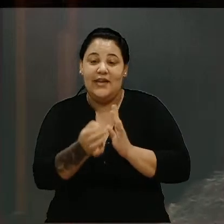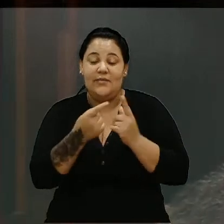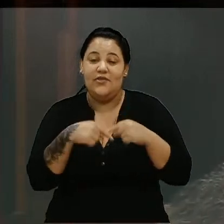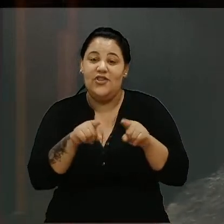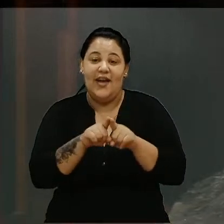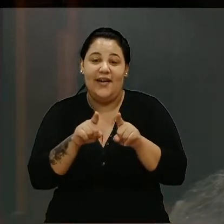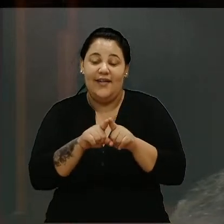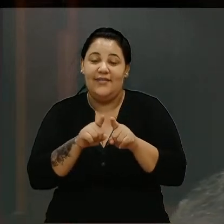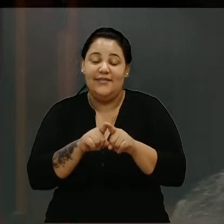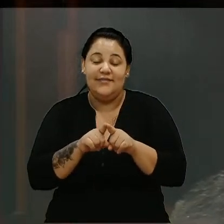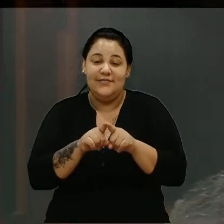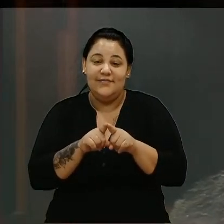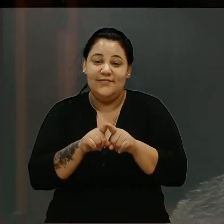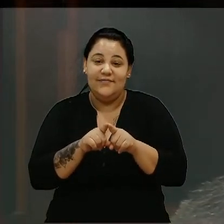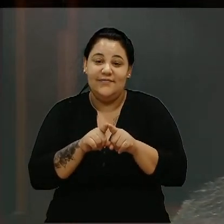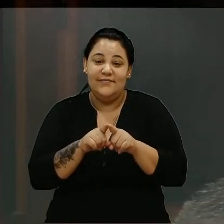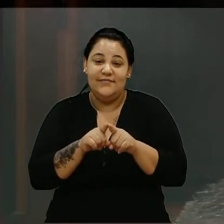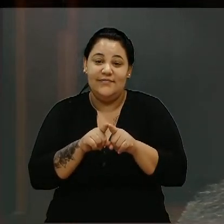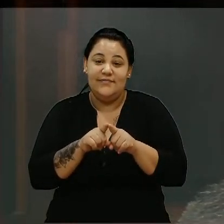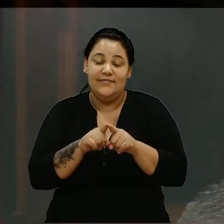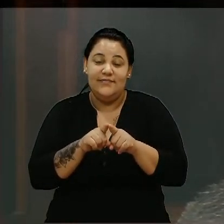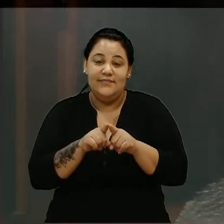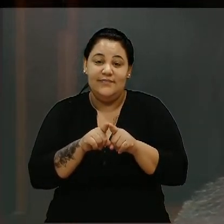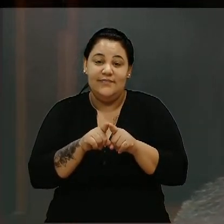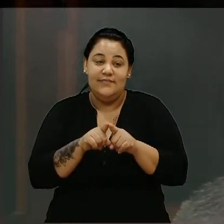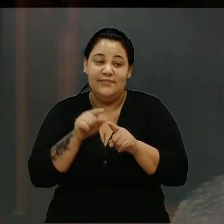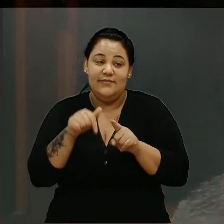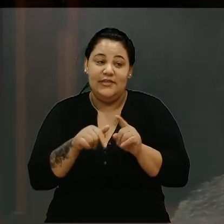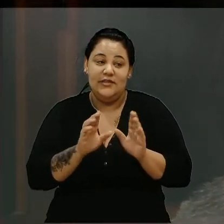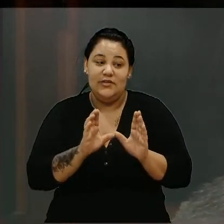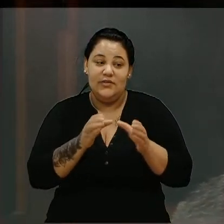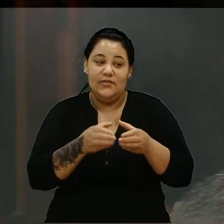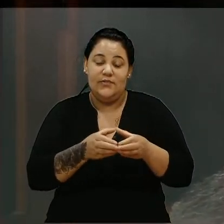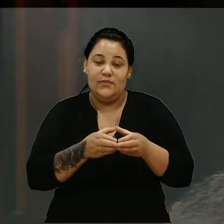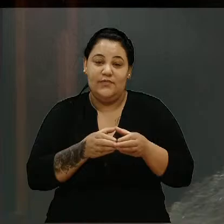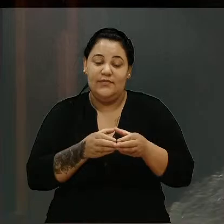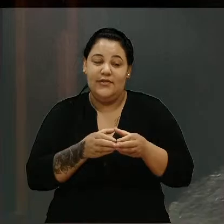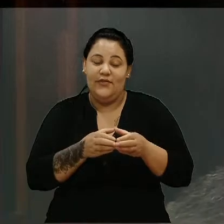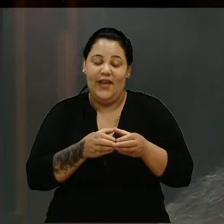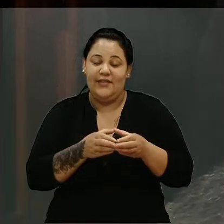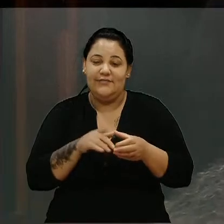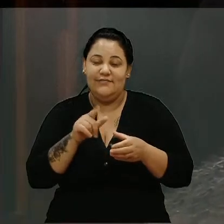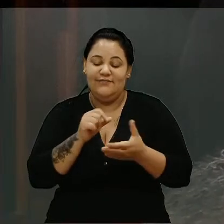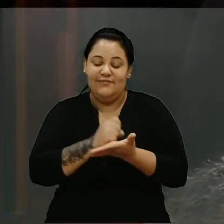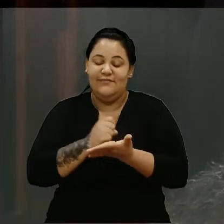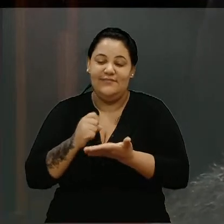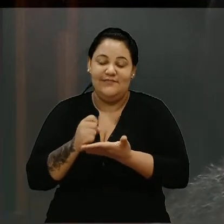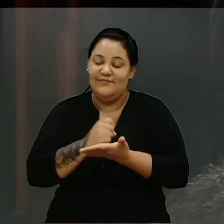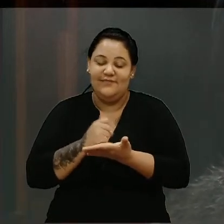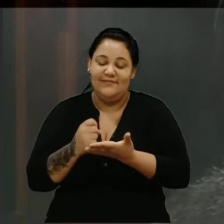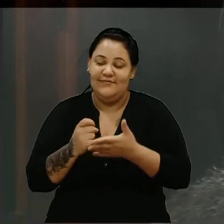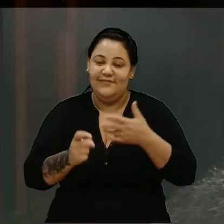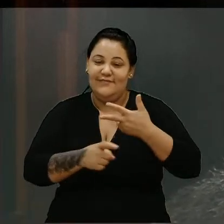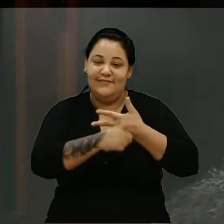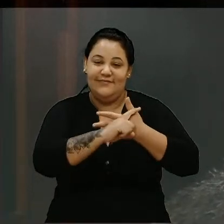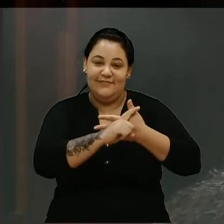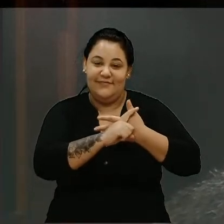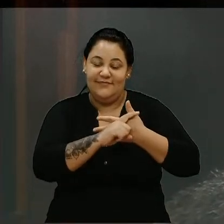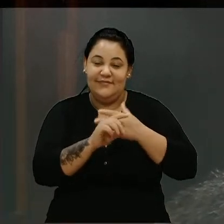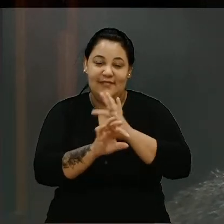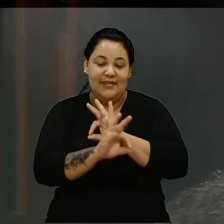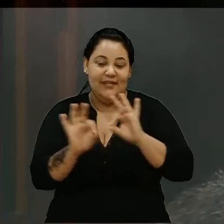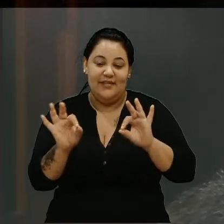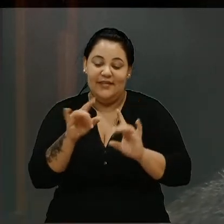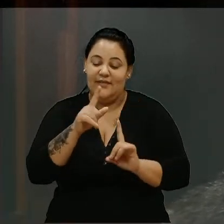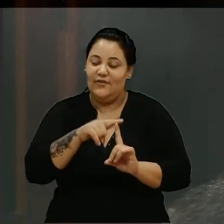e na condução dessa companhia. Outro elemento é a questão dos contratos com o Executivo. Nenhum tipo de trabalho que a